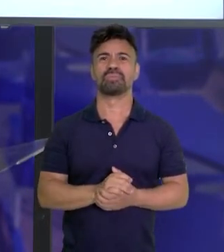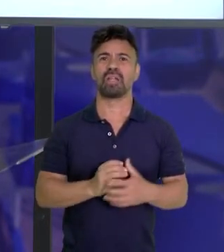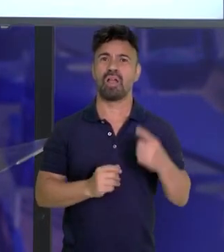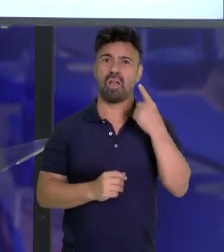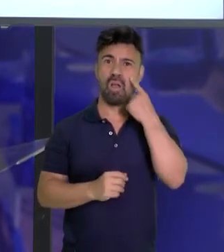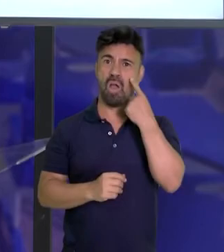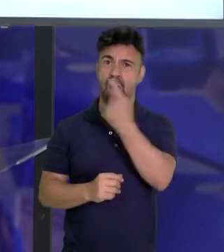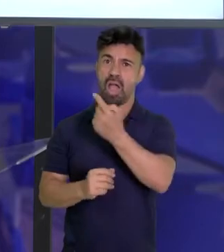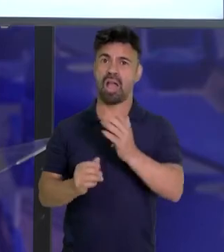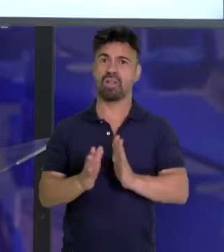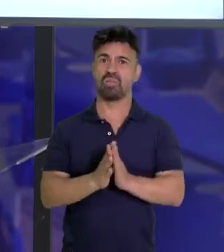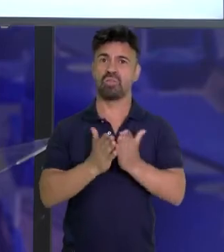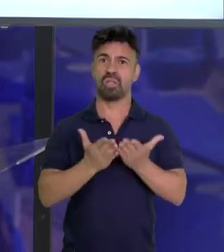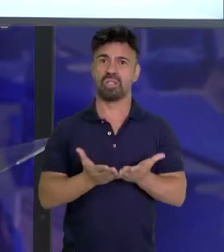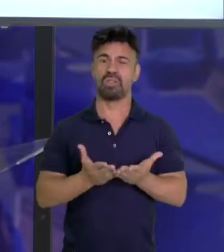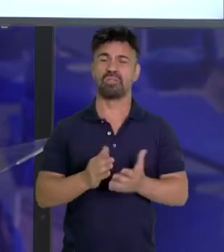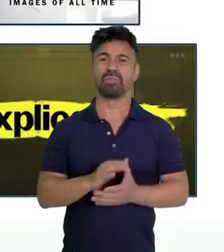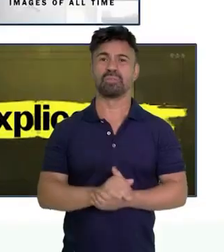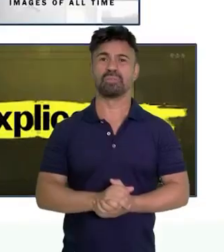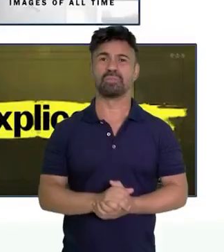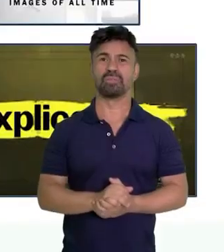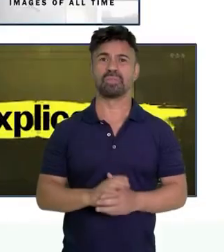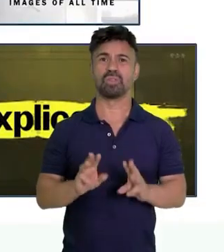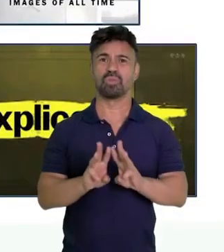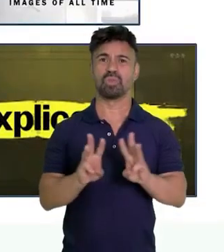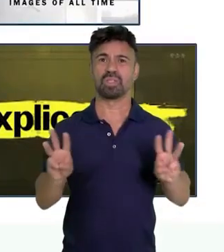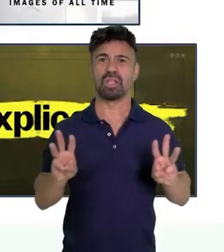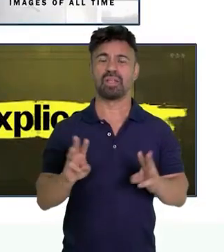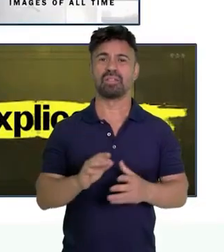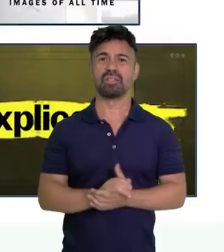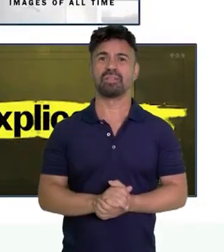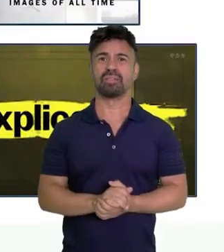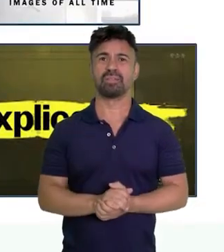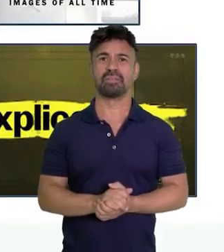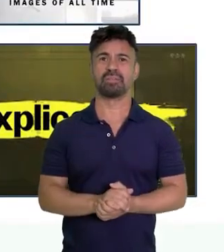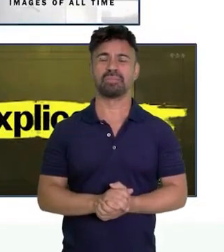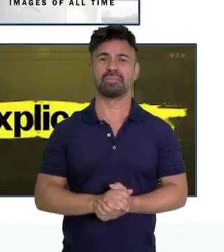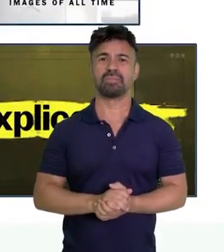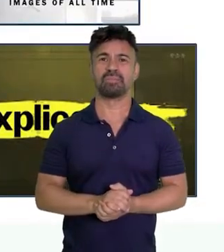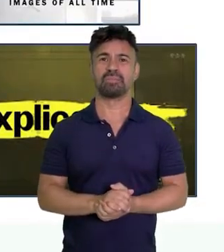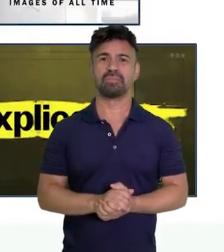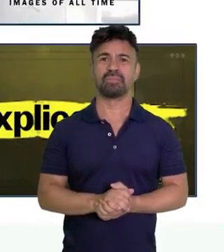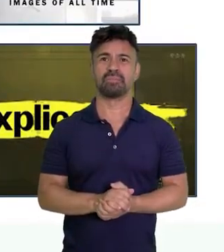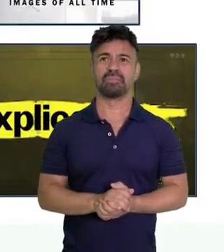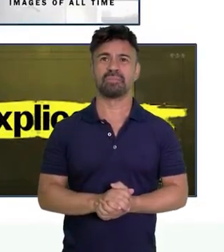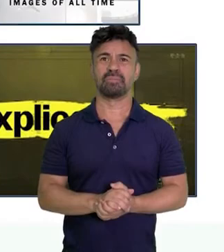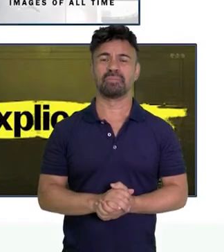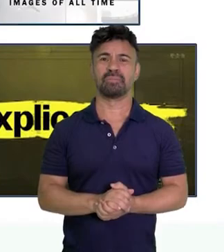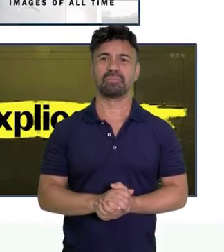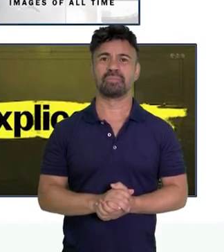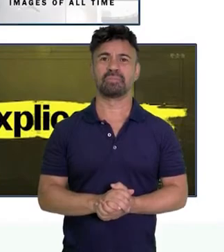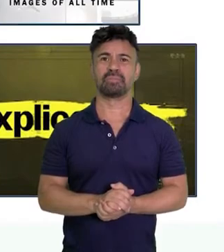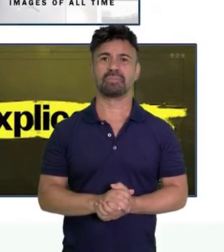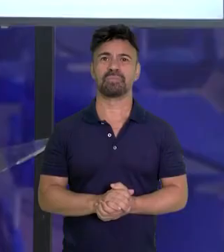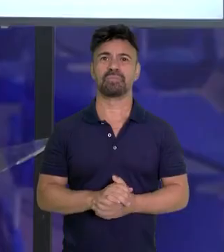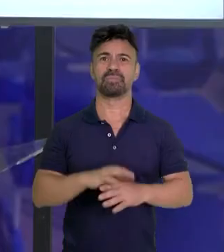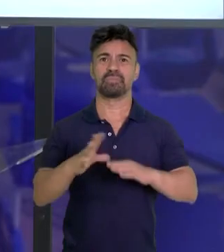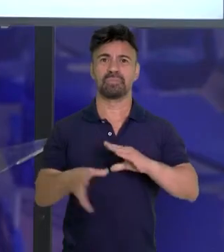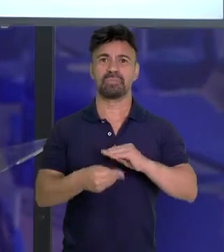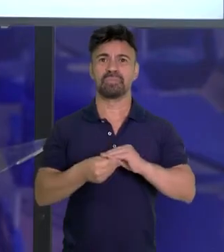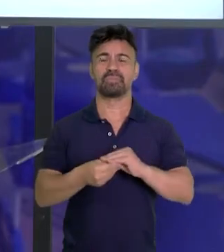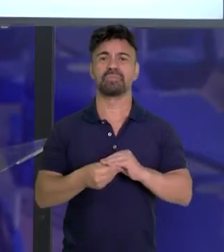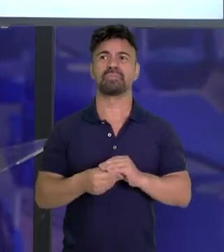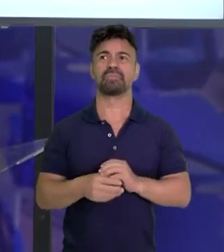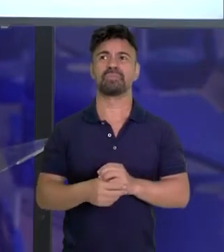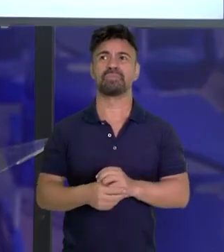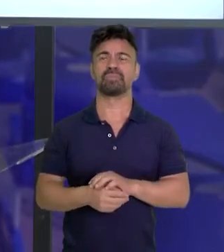a capa de novo, a capa do site e a capa da série, de uma das séries que eu recomendei. Para a gente concluir,